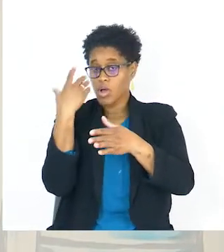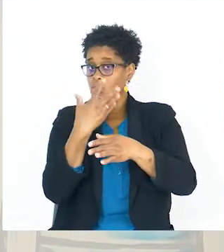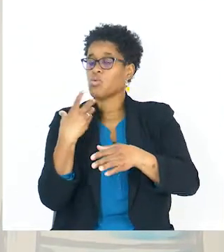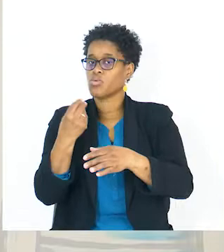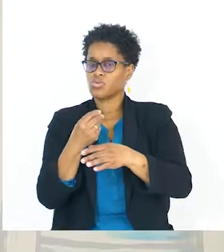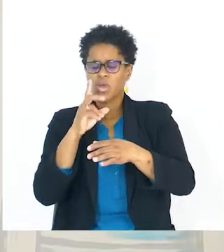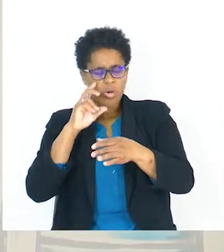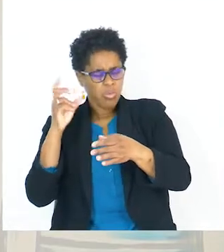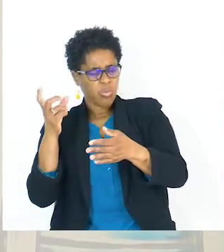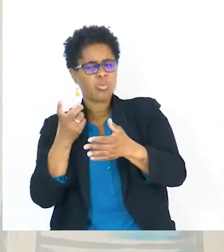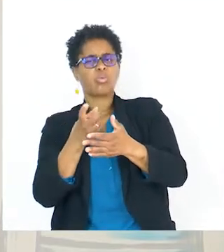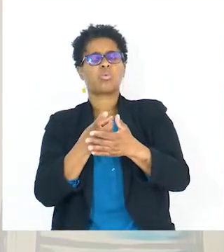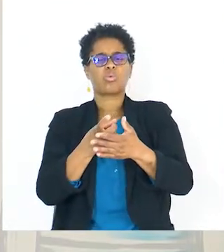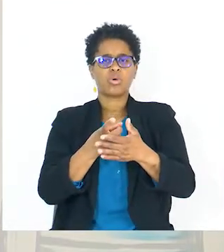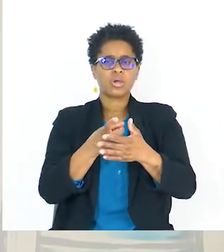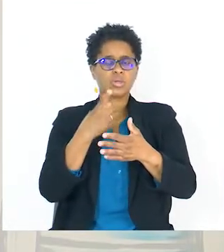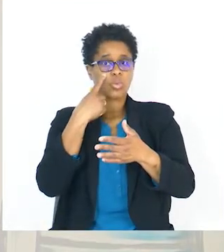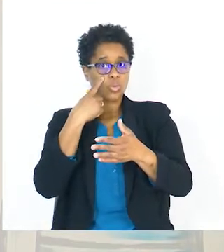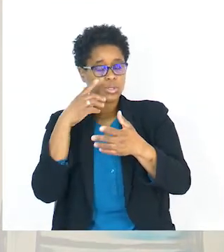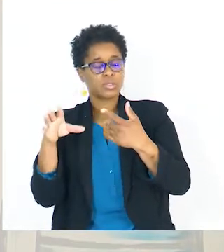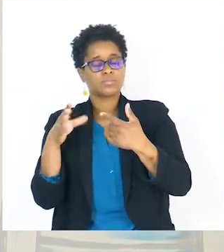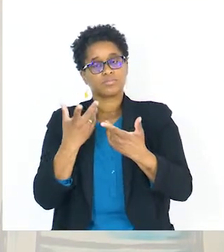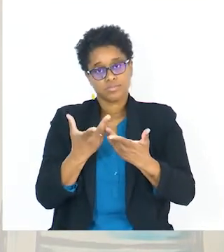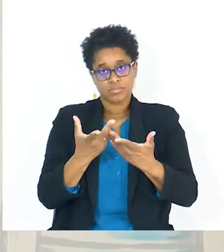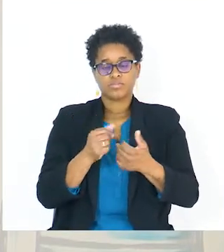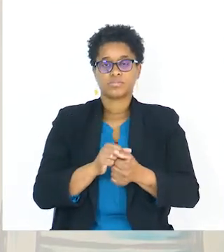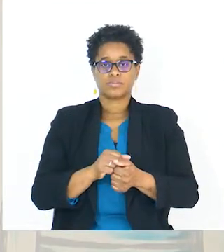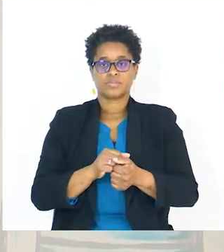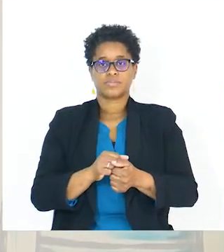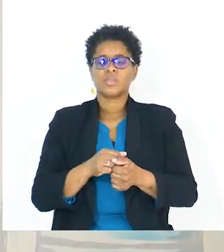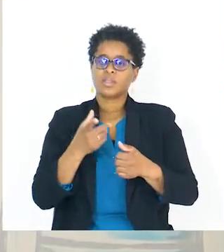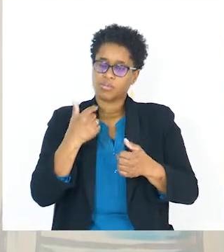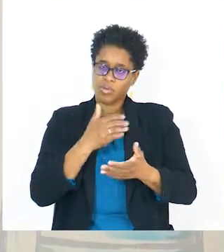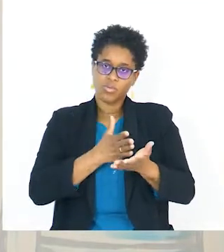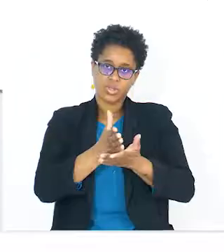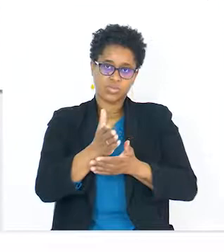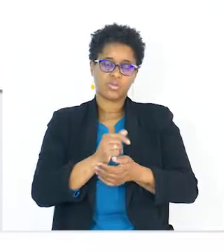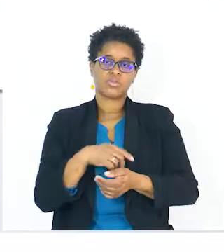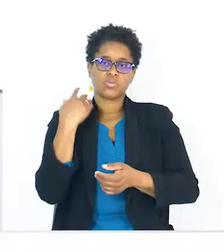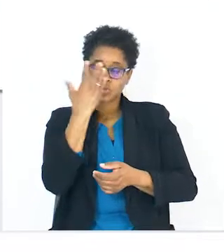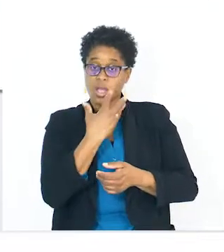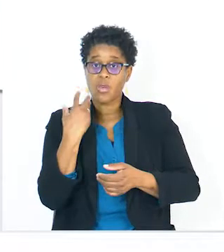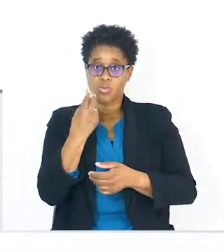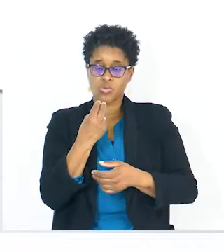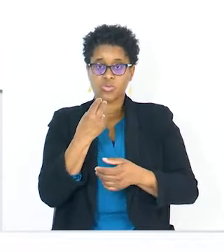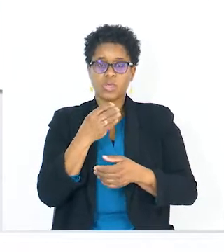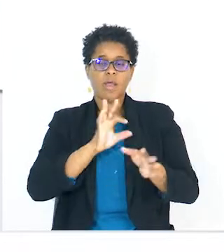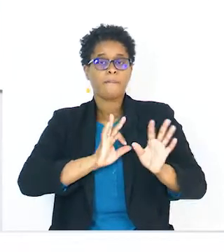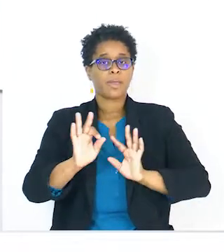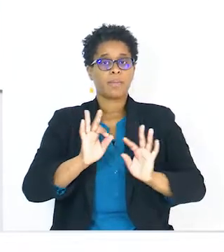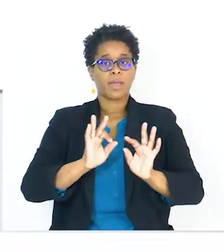aluno à procura de conhecimento. Bem, continuemos. Os alunos